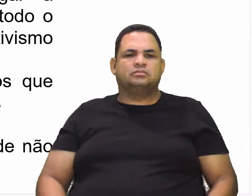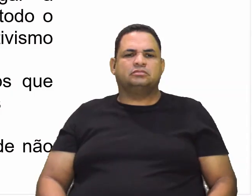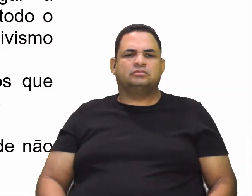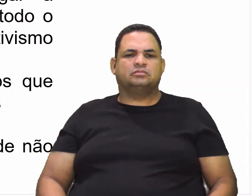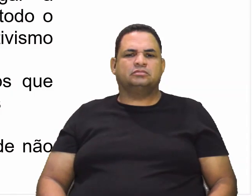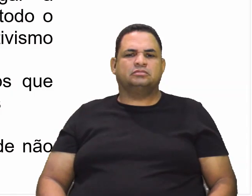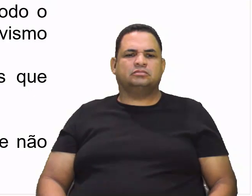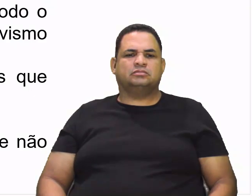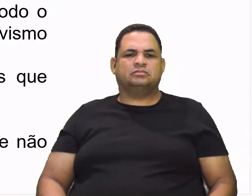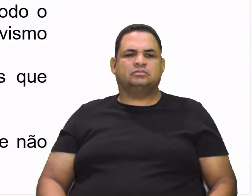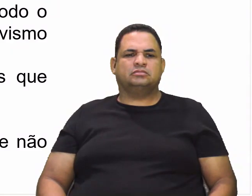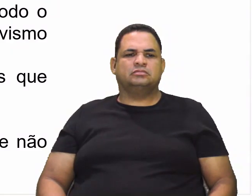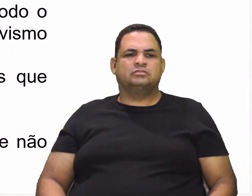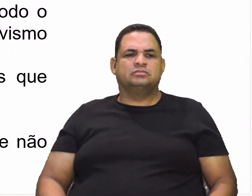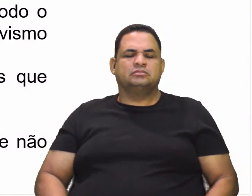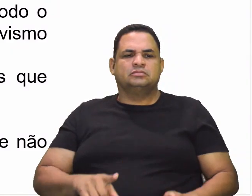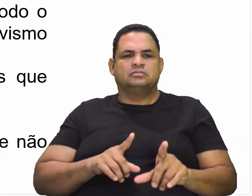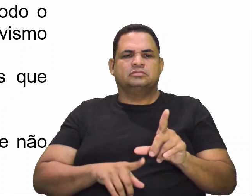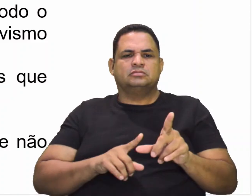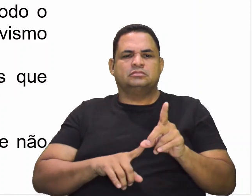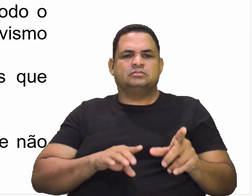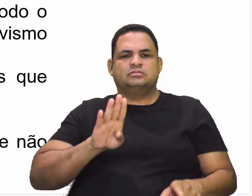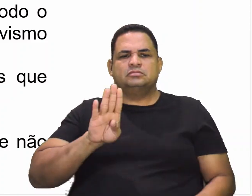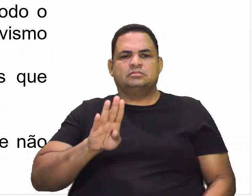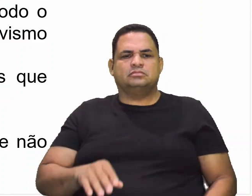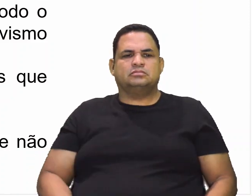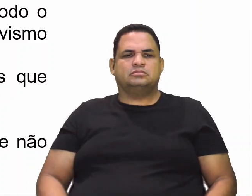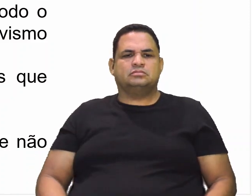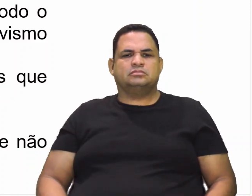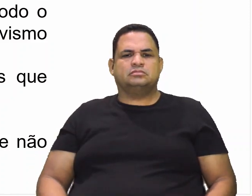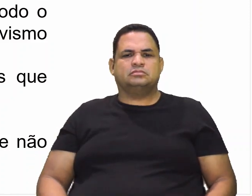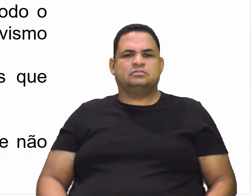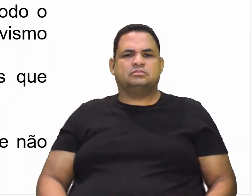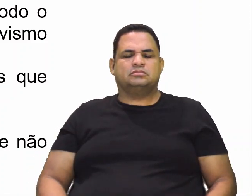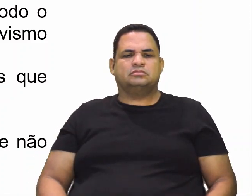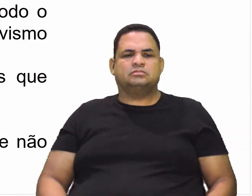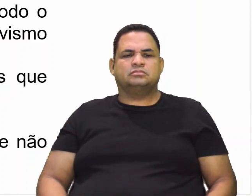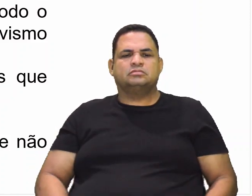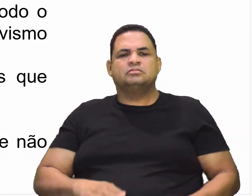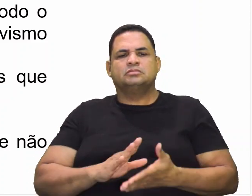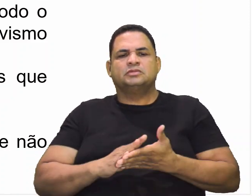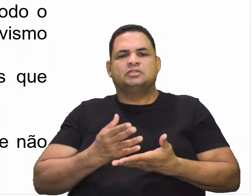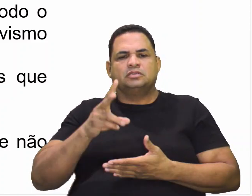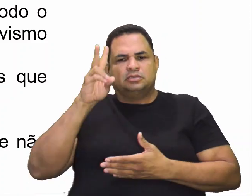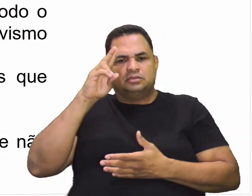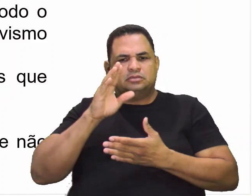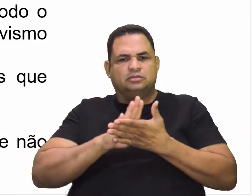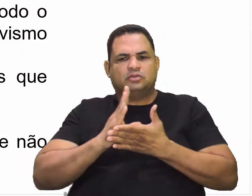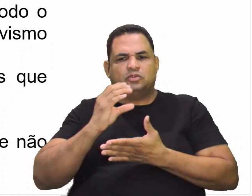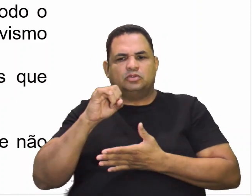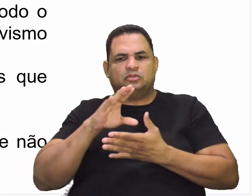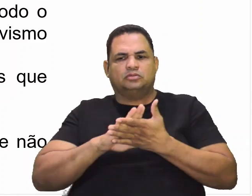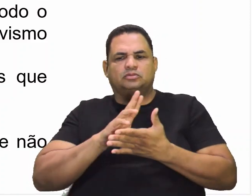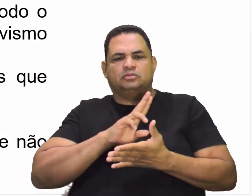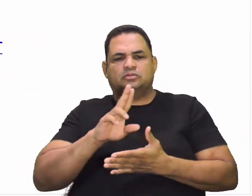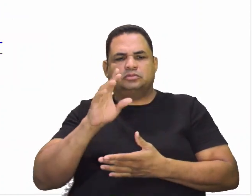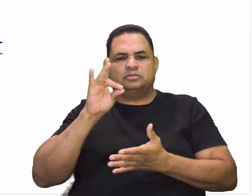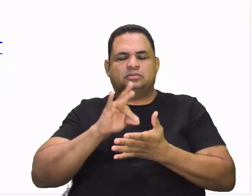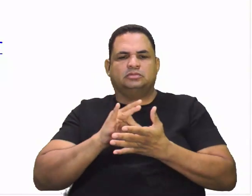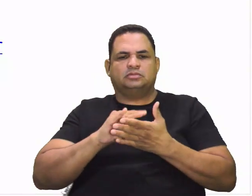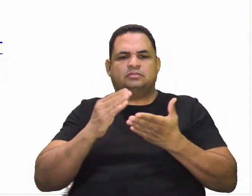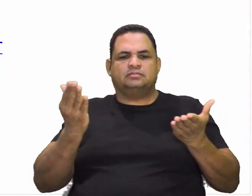para vocês. É justamente a letra B. Era uma história linear, cronológica, de nomes, fatos,